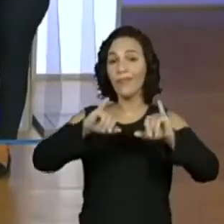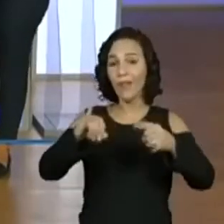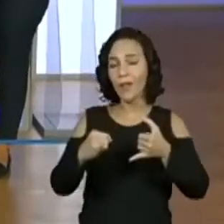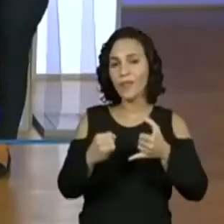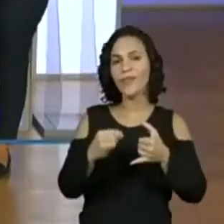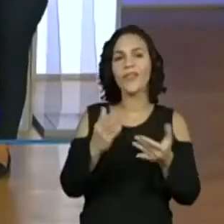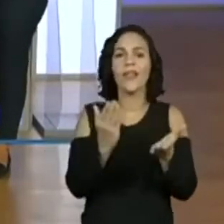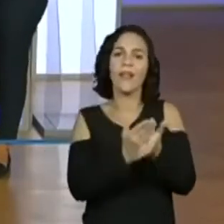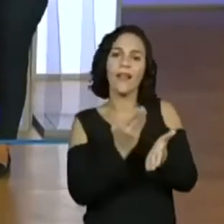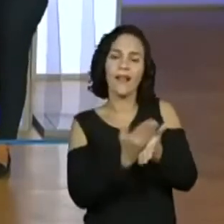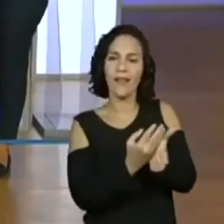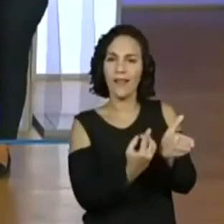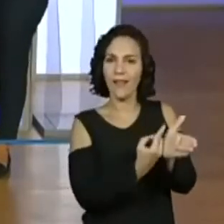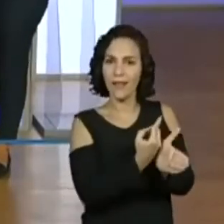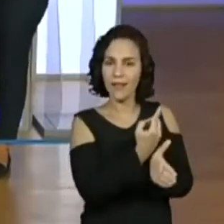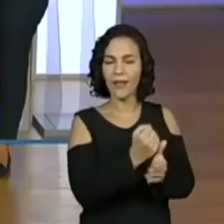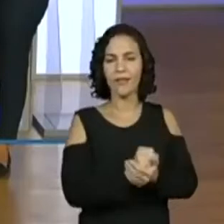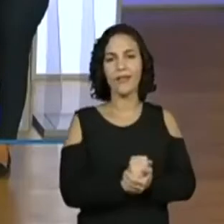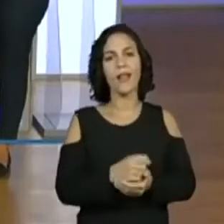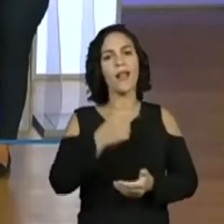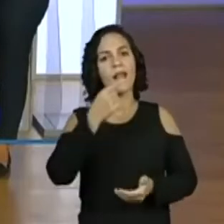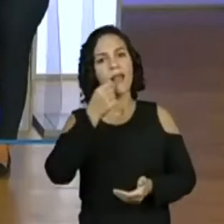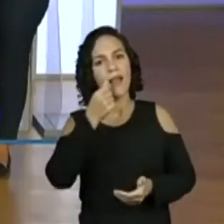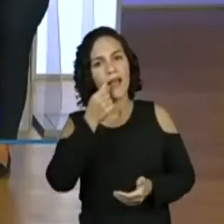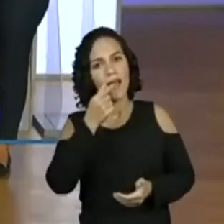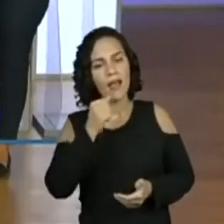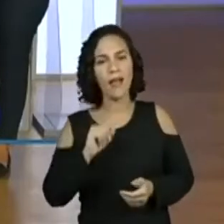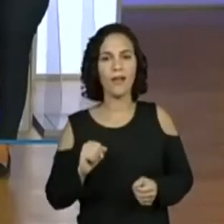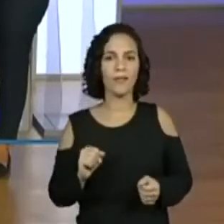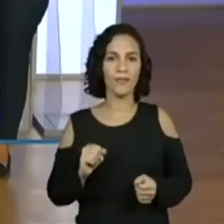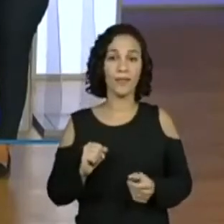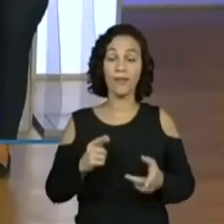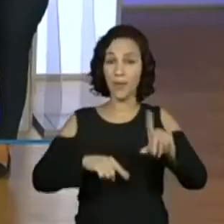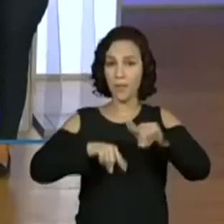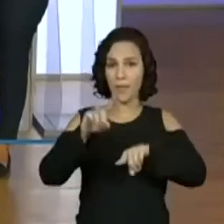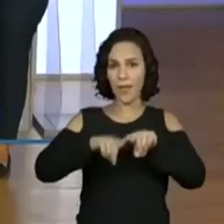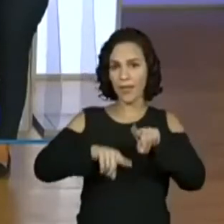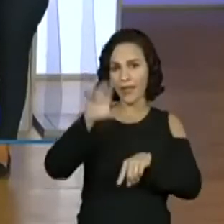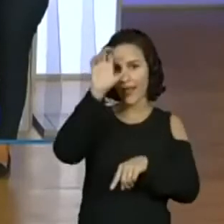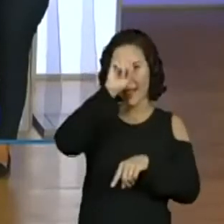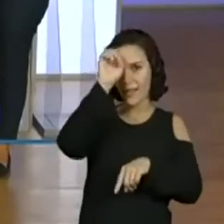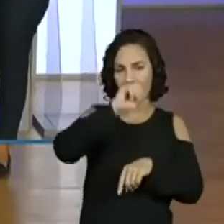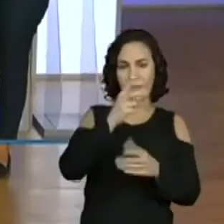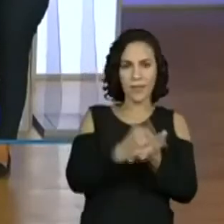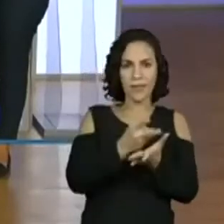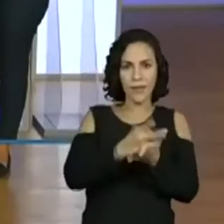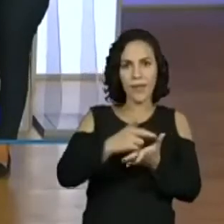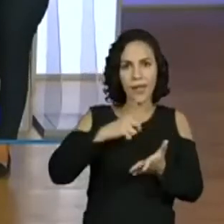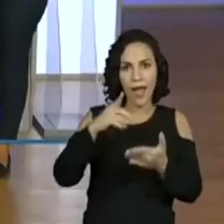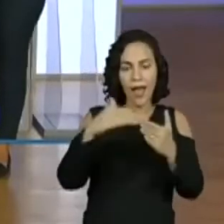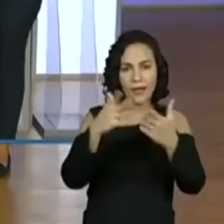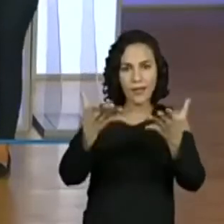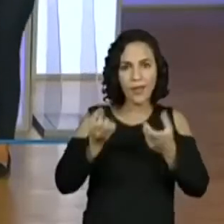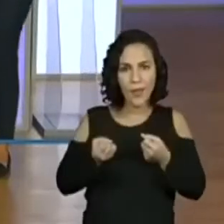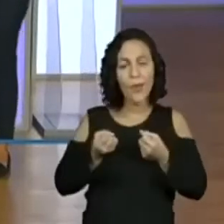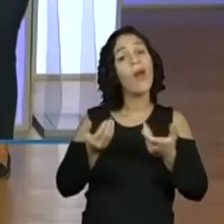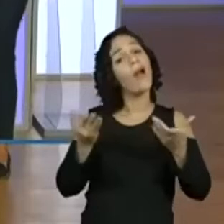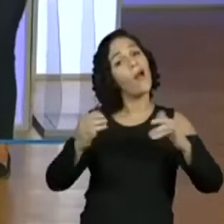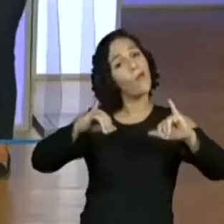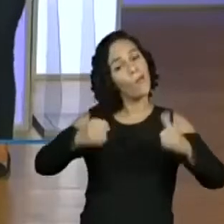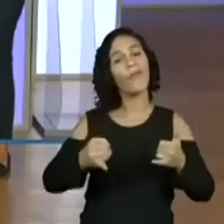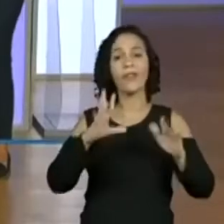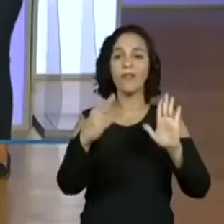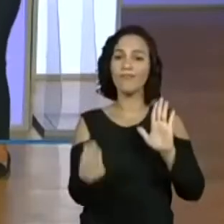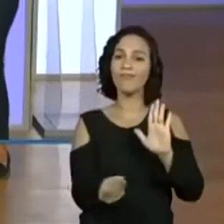gente tem o caderno, o lápis é importante. Quem tem o material do Aprender Sempre, está aí também. Pode ser